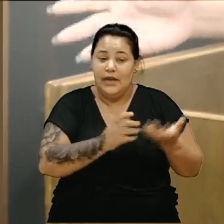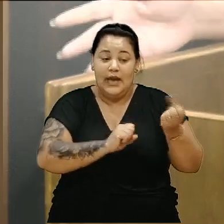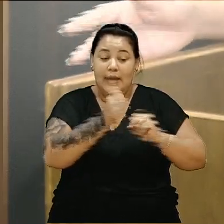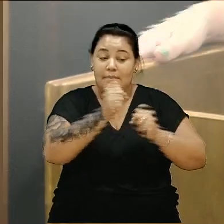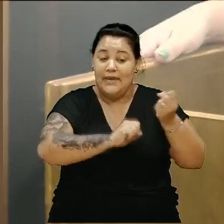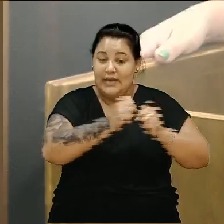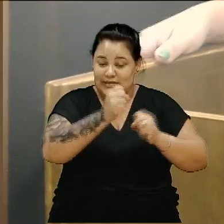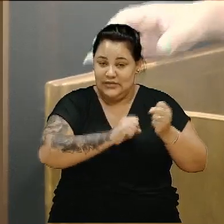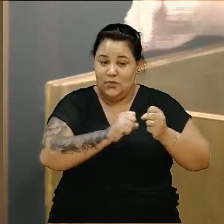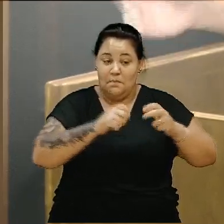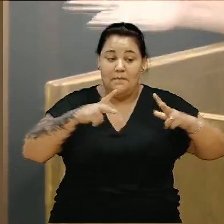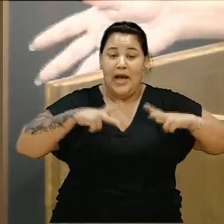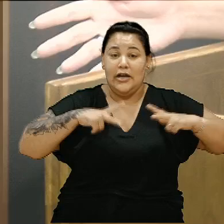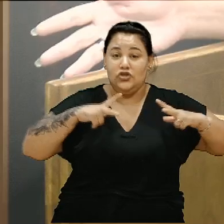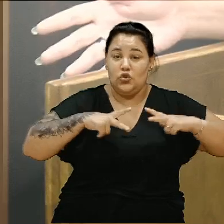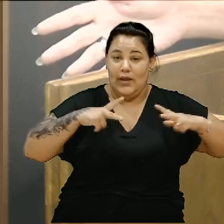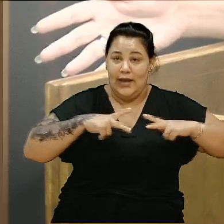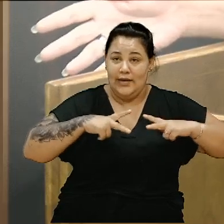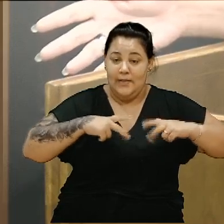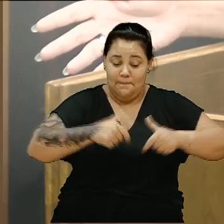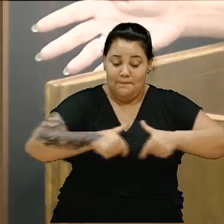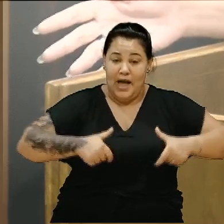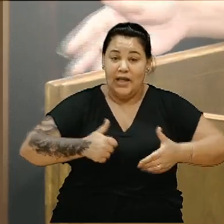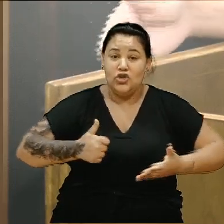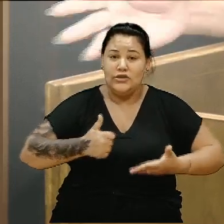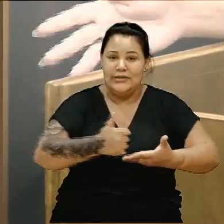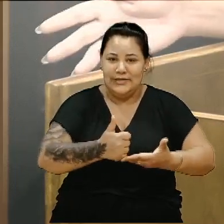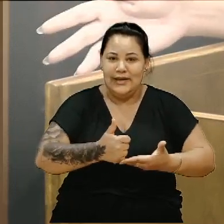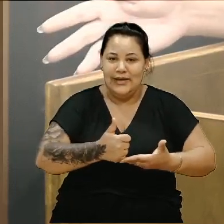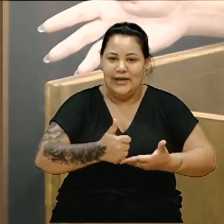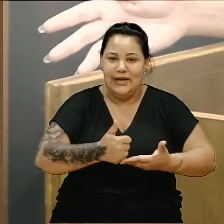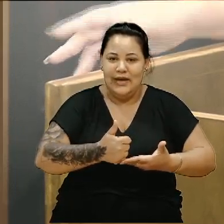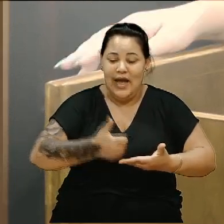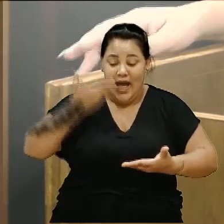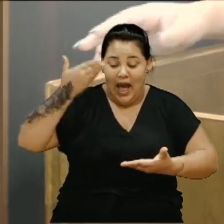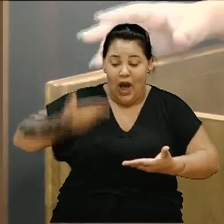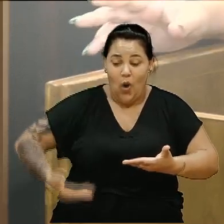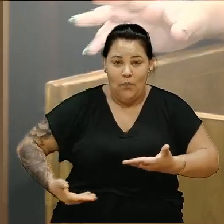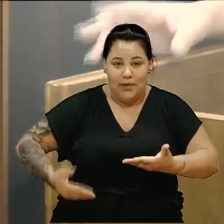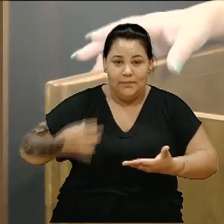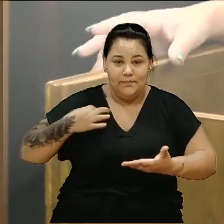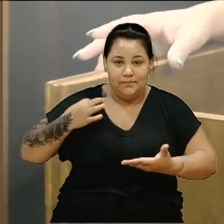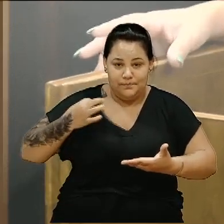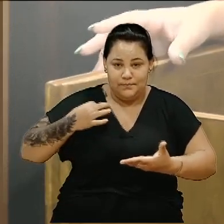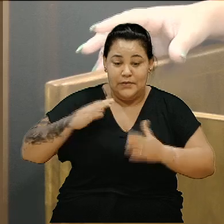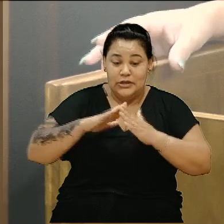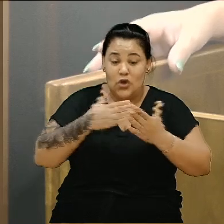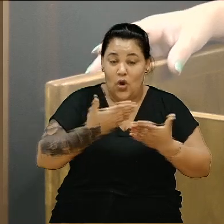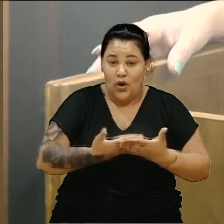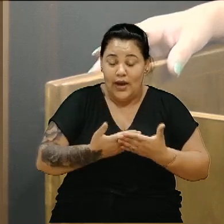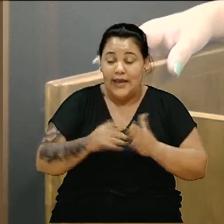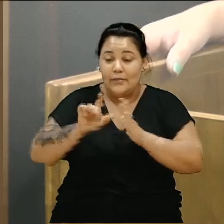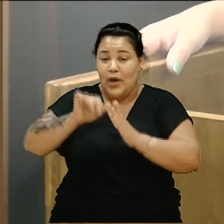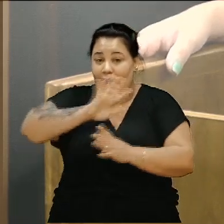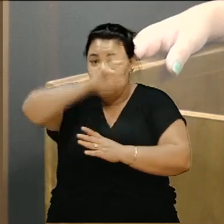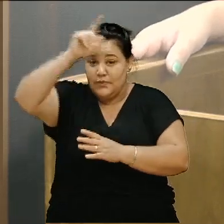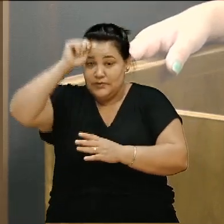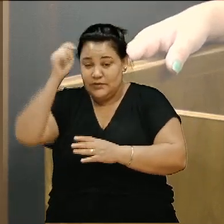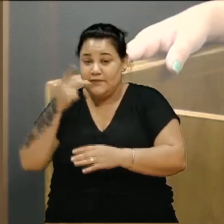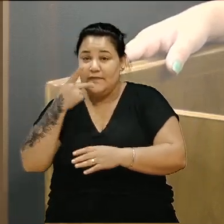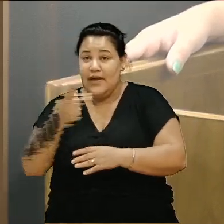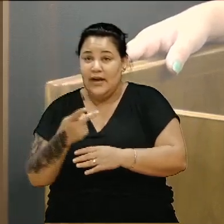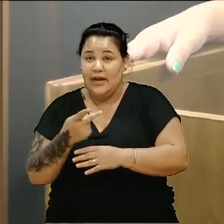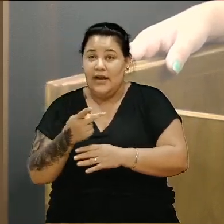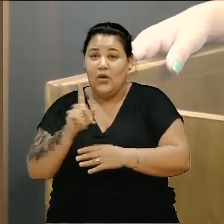a iniciativa privada, patrocina o uniforme para determinada escola e a prefeitura vai dizer que tamanho